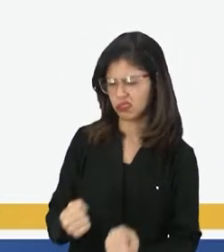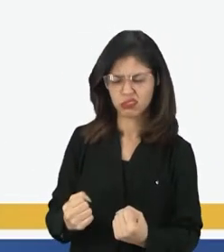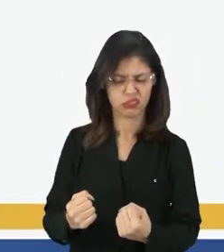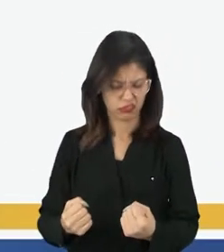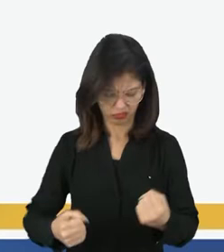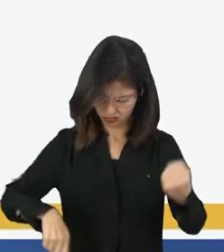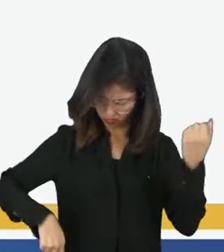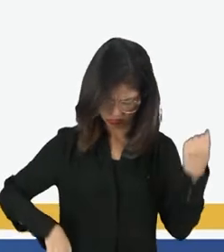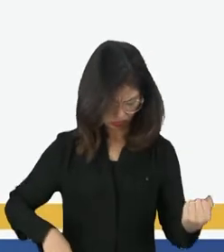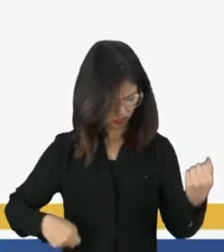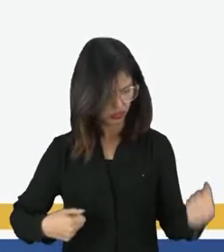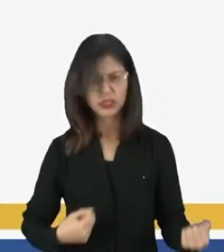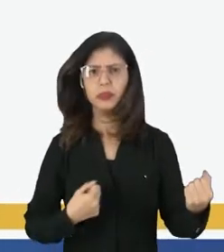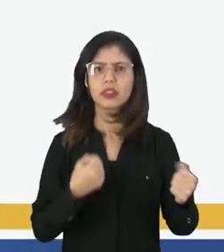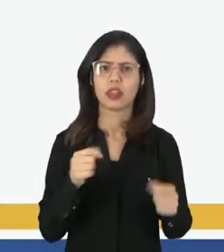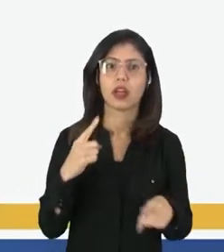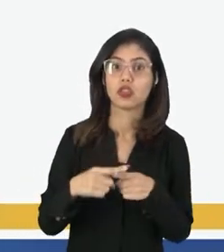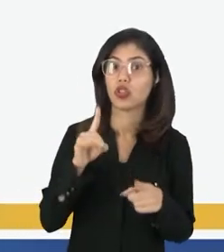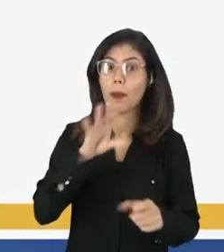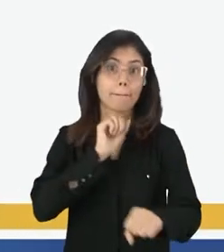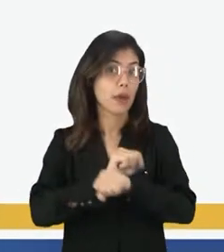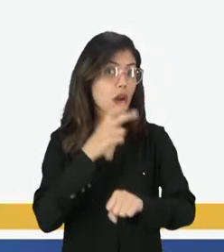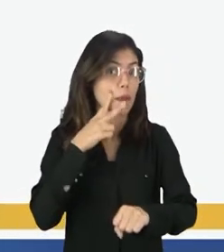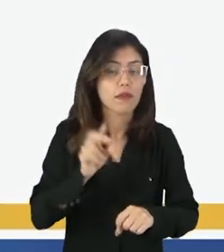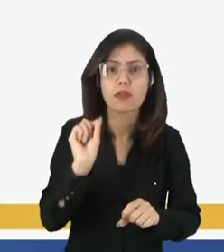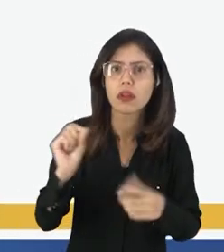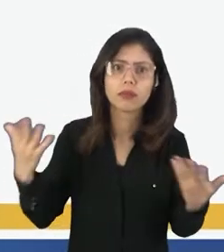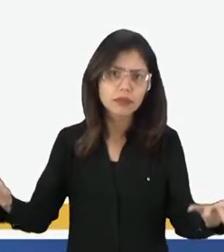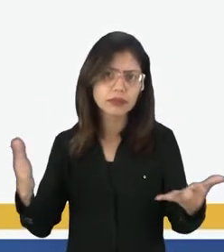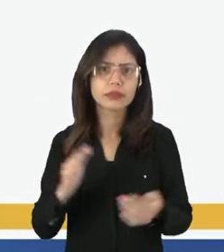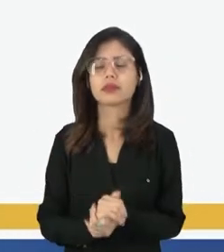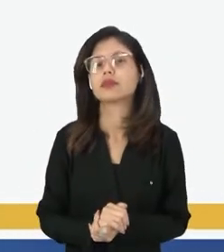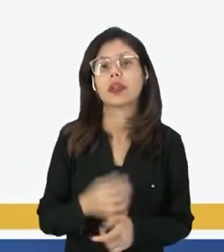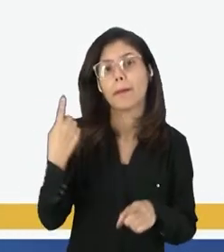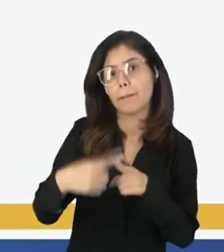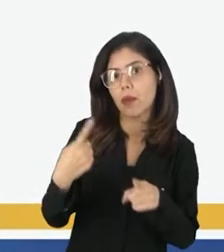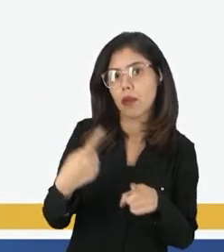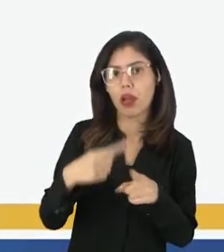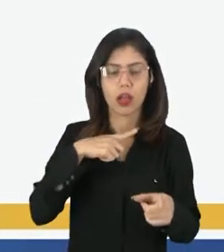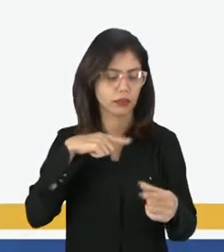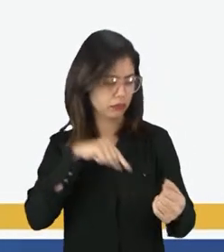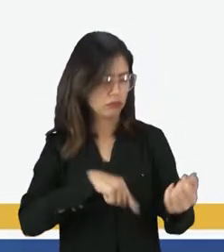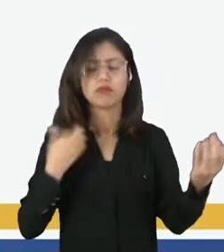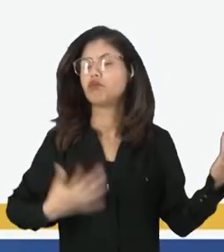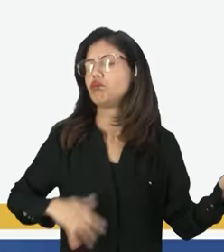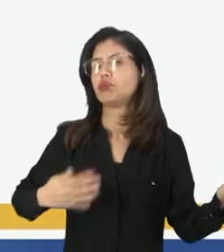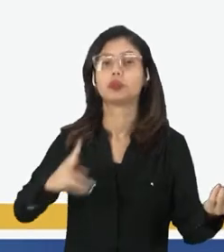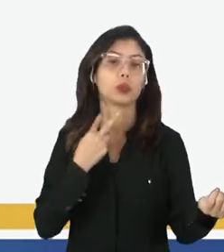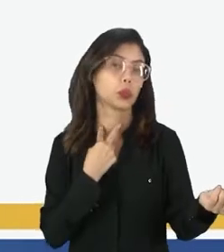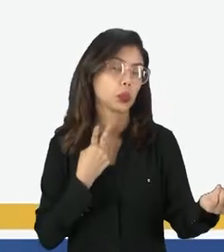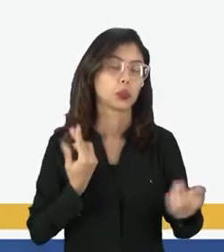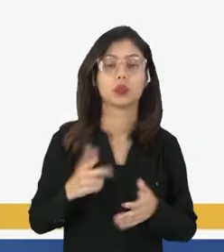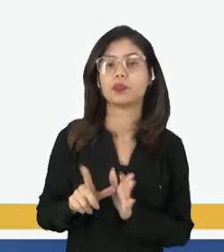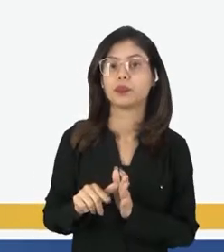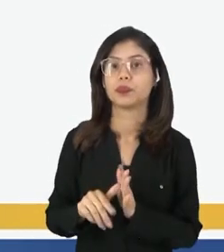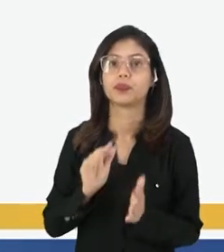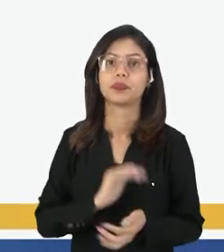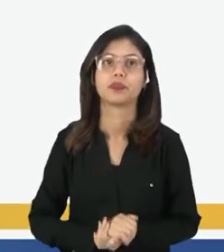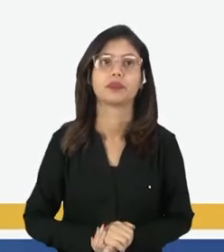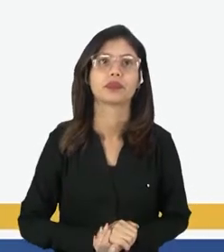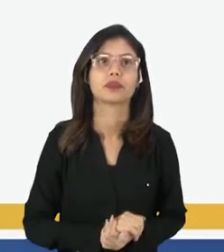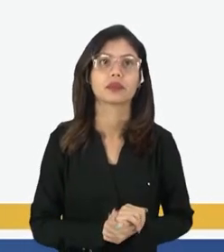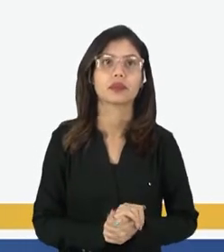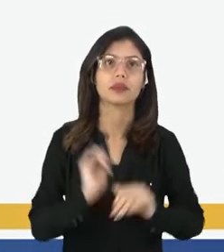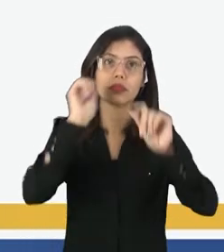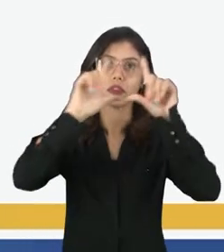sentiu que abriu lá estava pesada mas não parou para ver o que era os sendo ele o tocador não poderia chegar atrasado